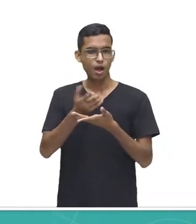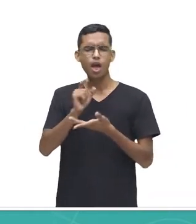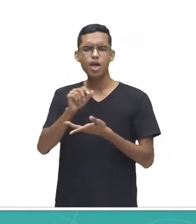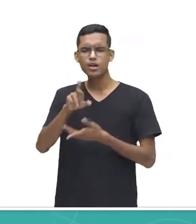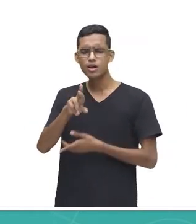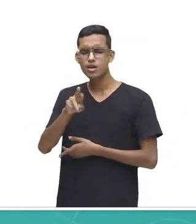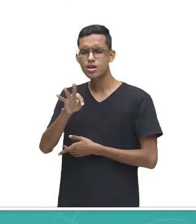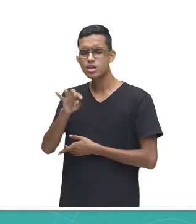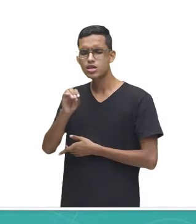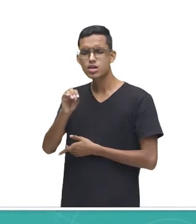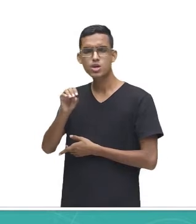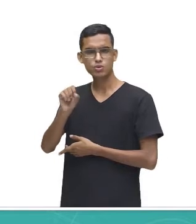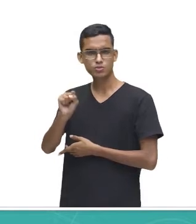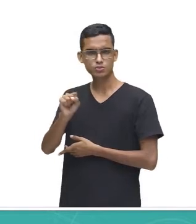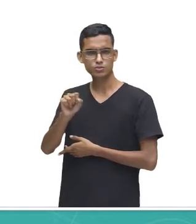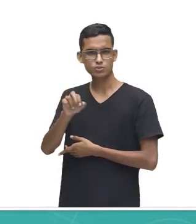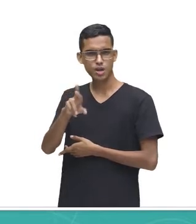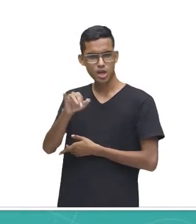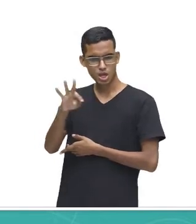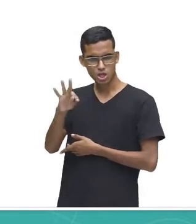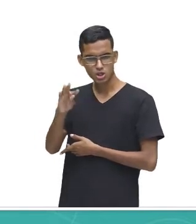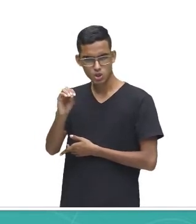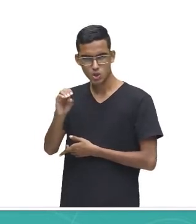que ritos são